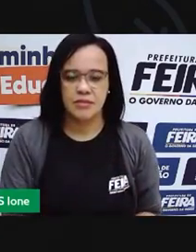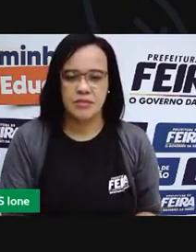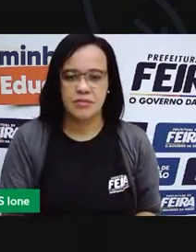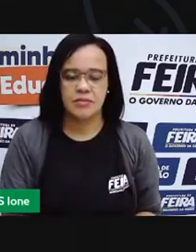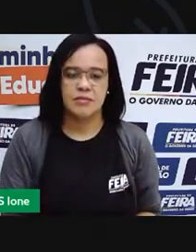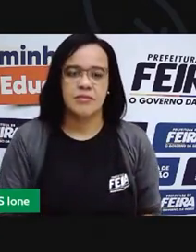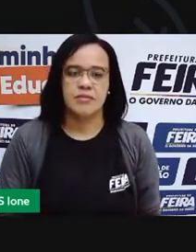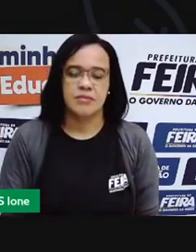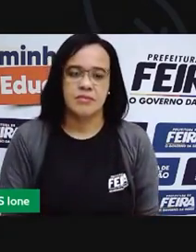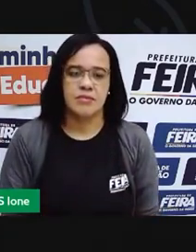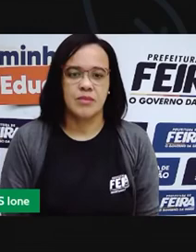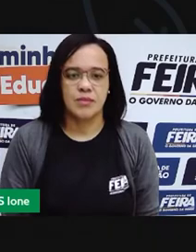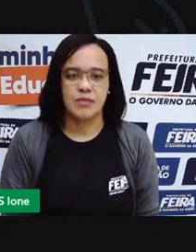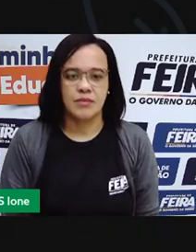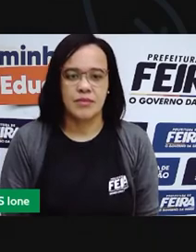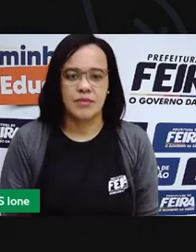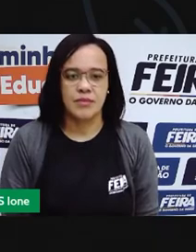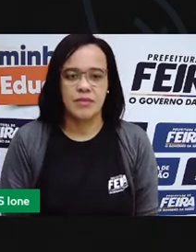triangular. Eu vou